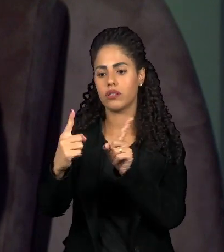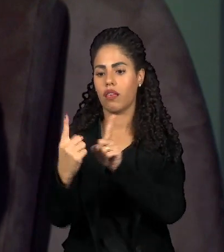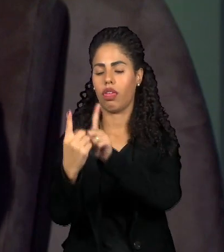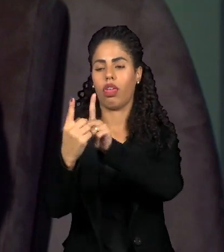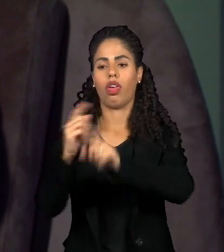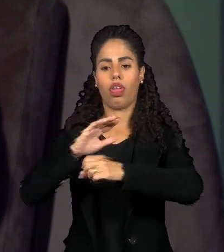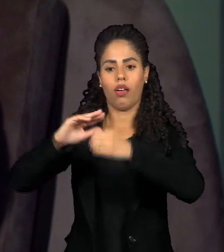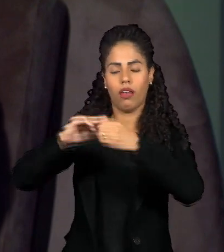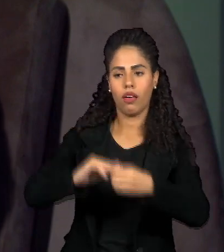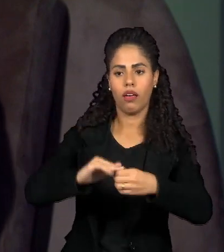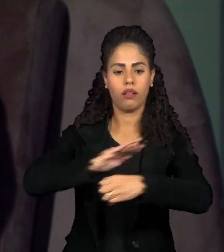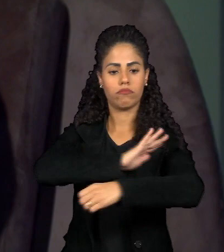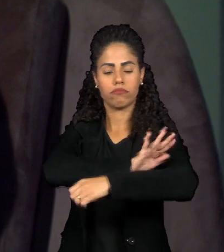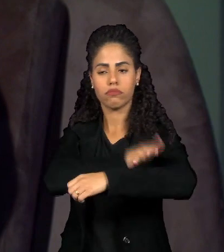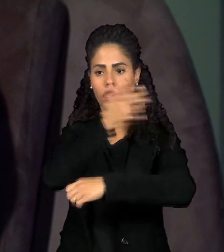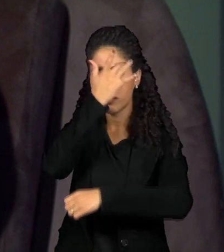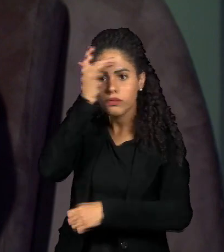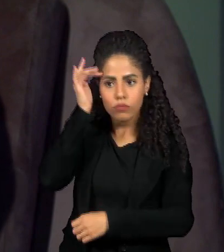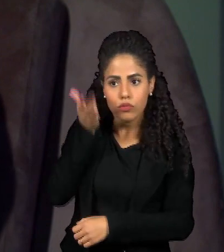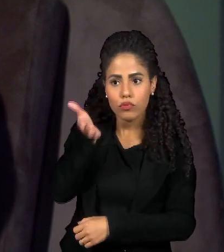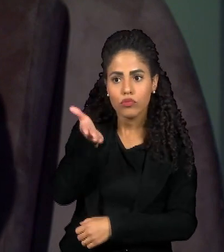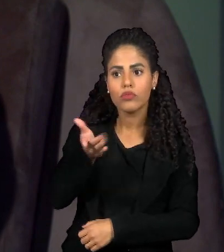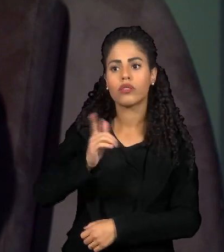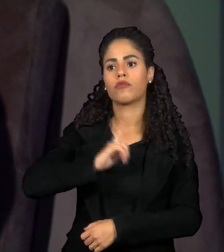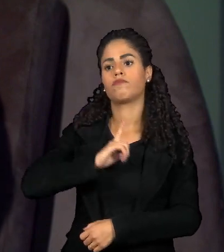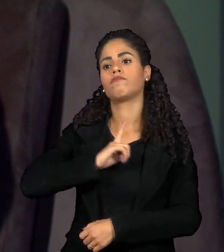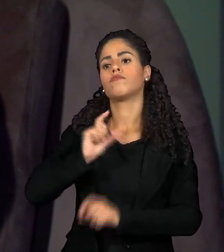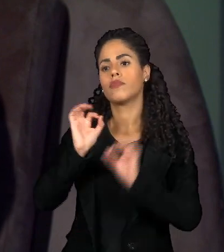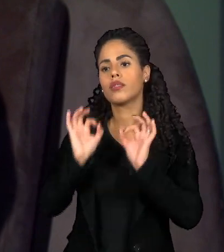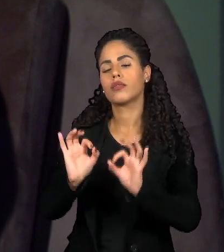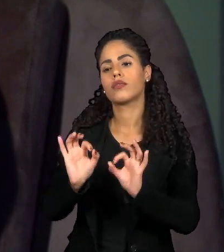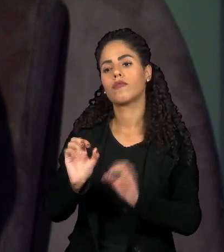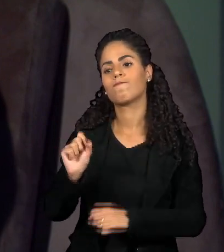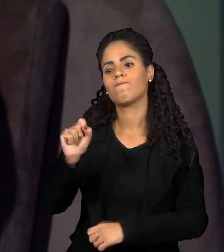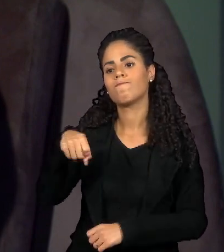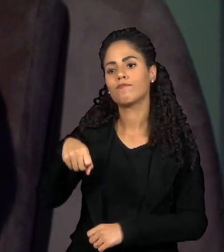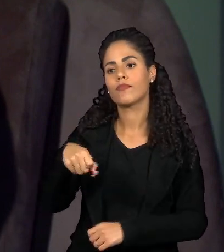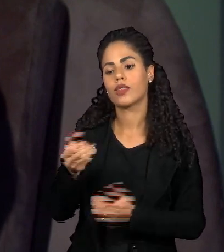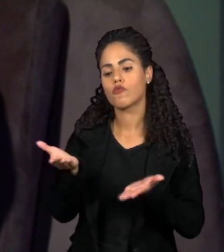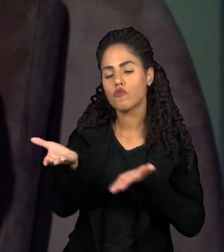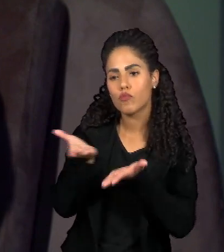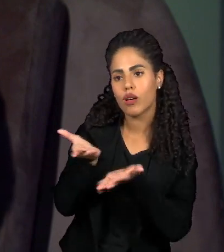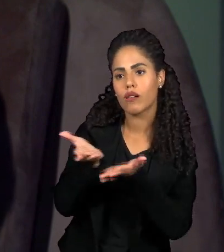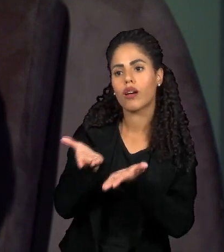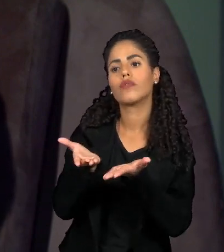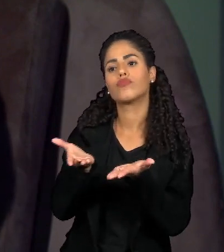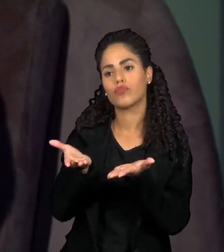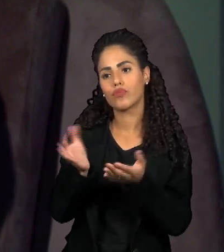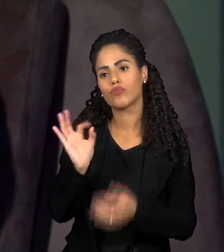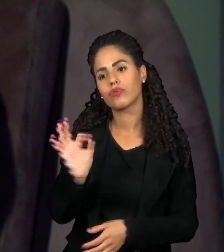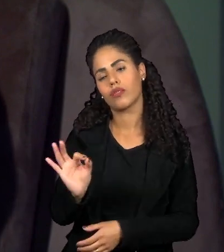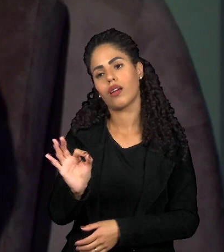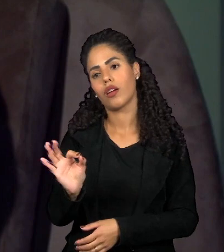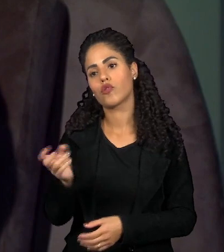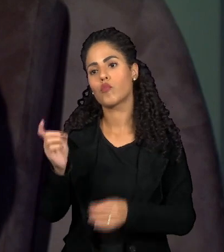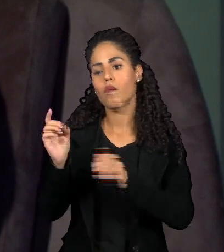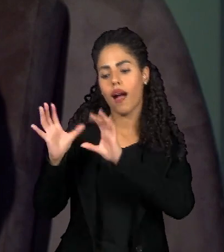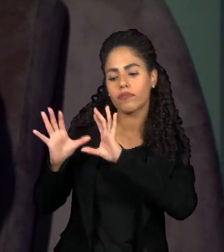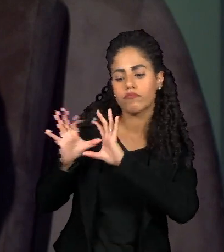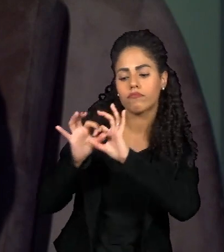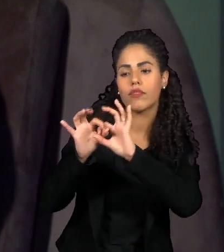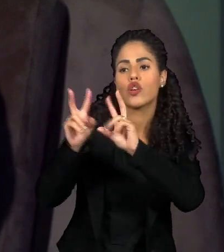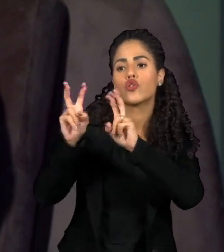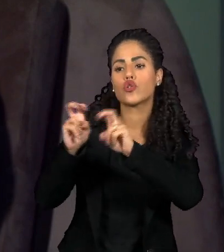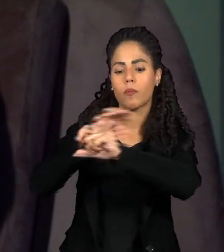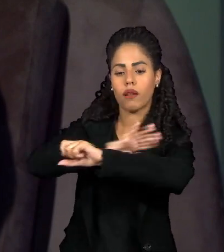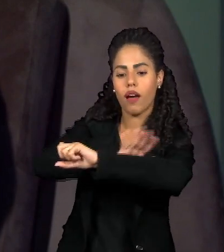geral e principalmente racial. Tem uma disposição específica relacionada aí ao contexto